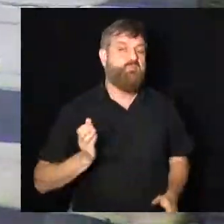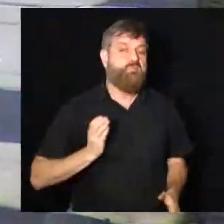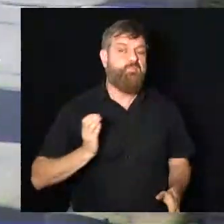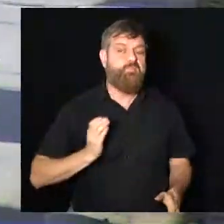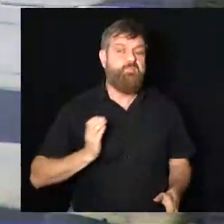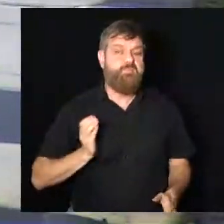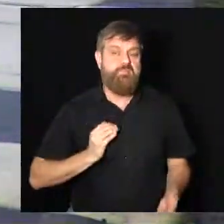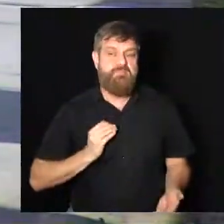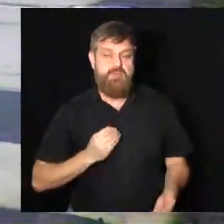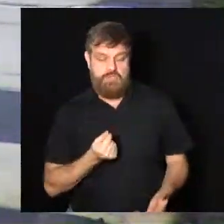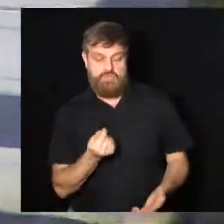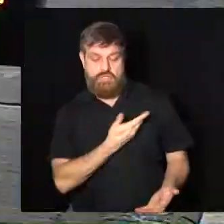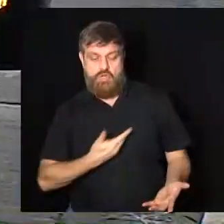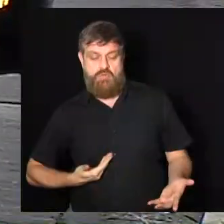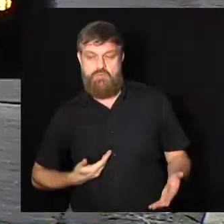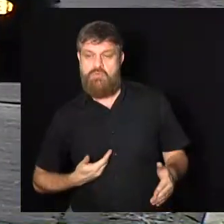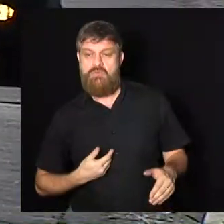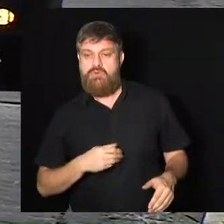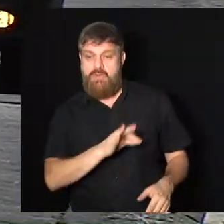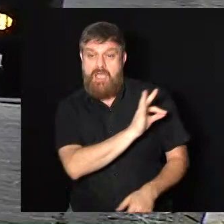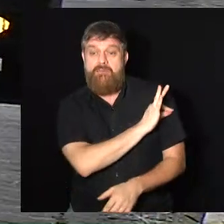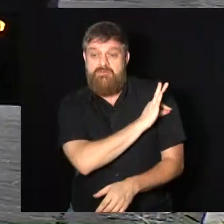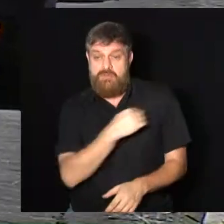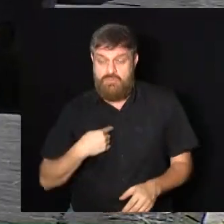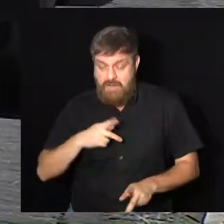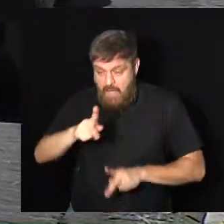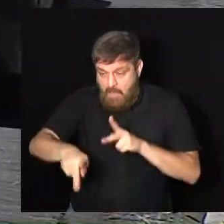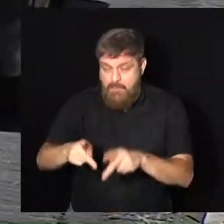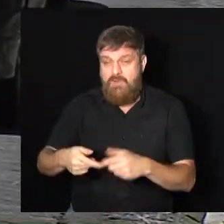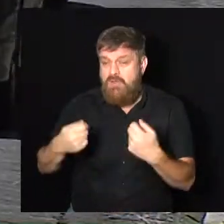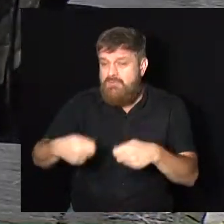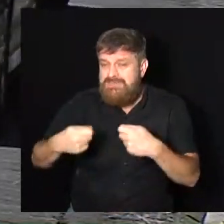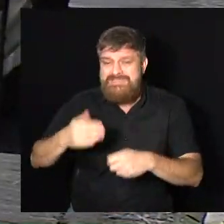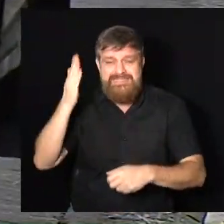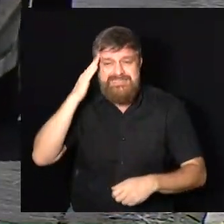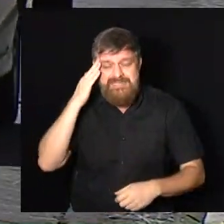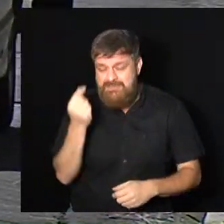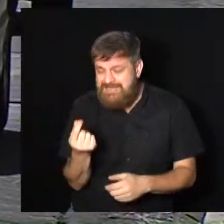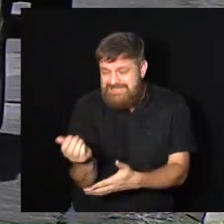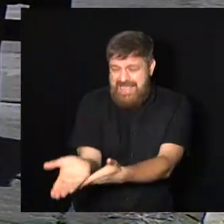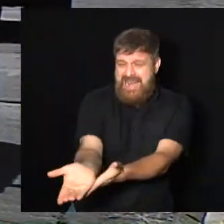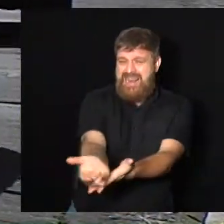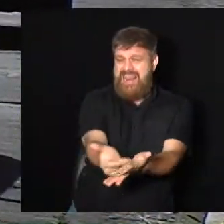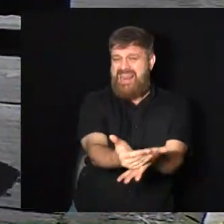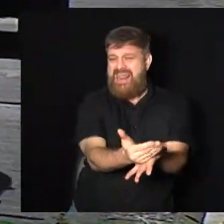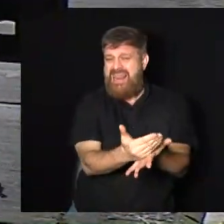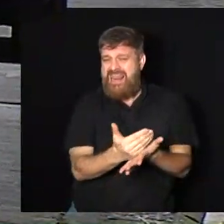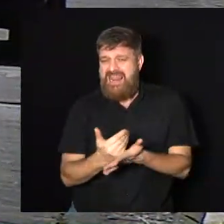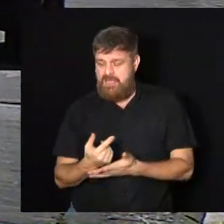para a cidade. Importante, a população precisa saber quanto que se arrecada